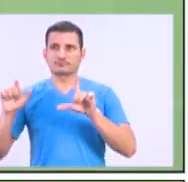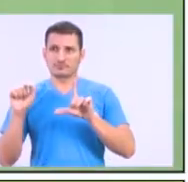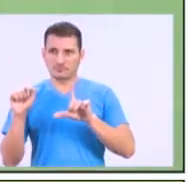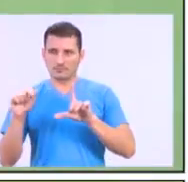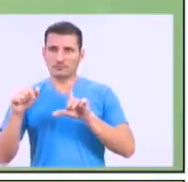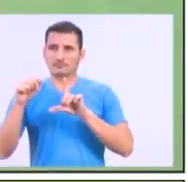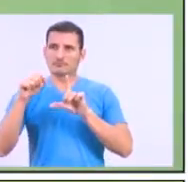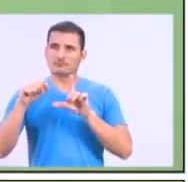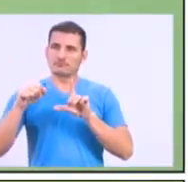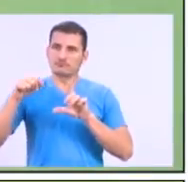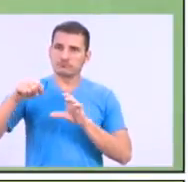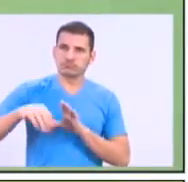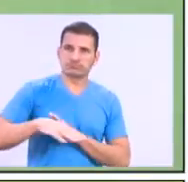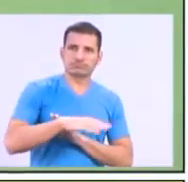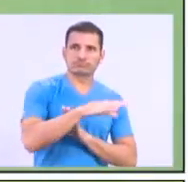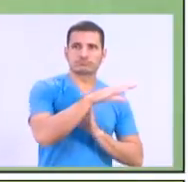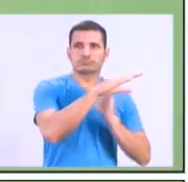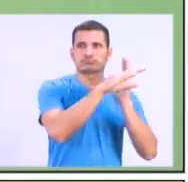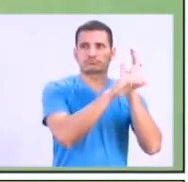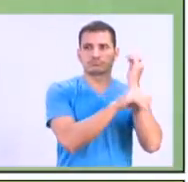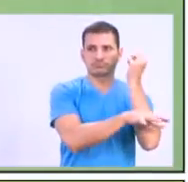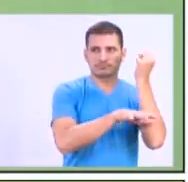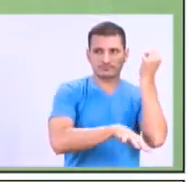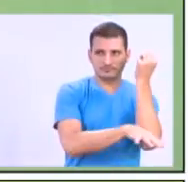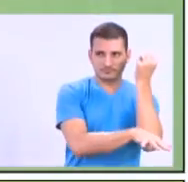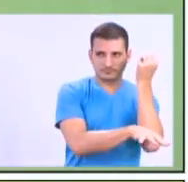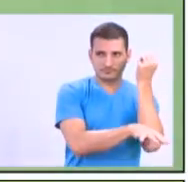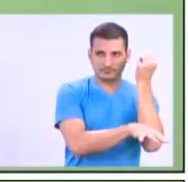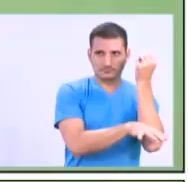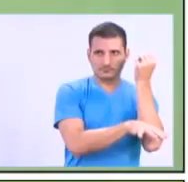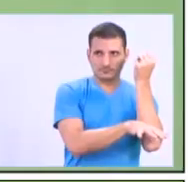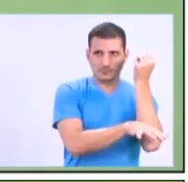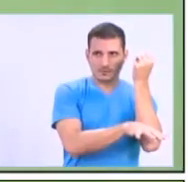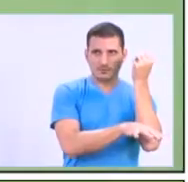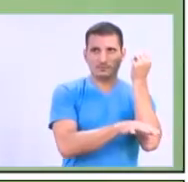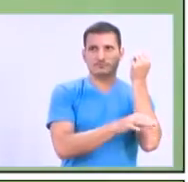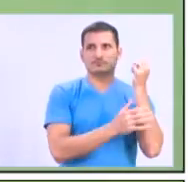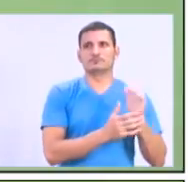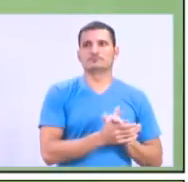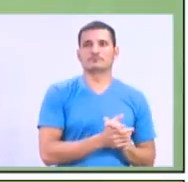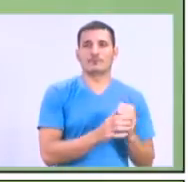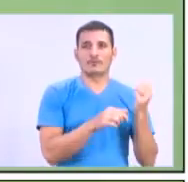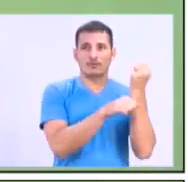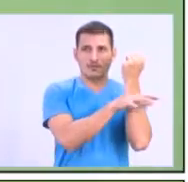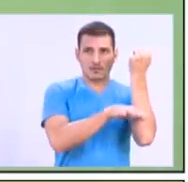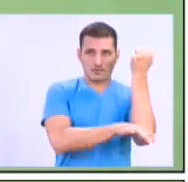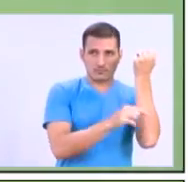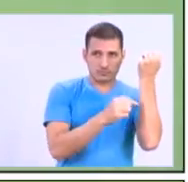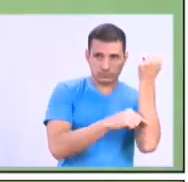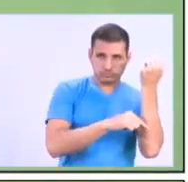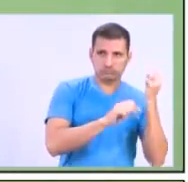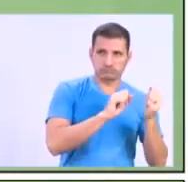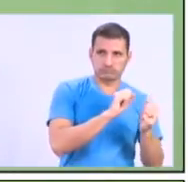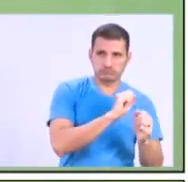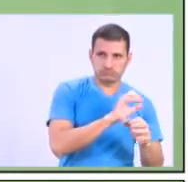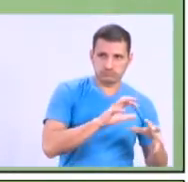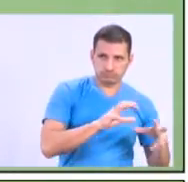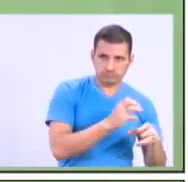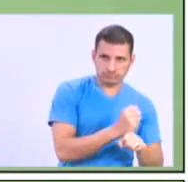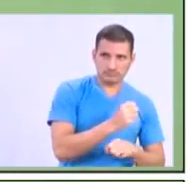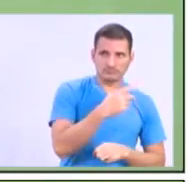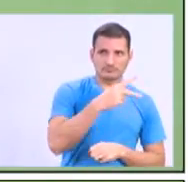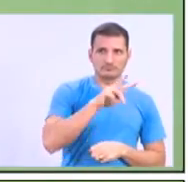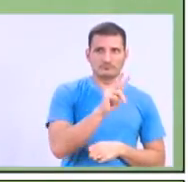Posteriormente, o servidor executa os módulos PHP, né, que estão integrados com